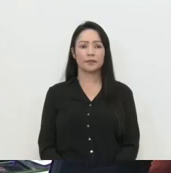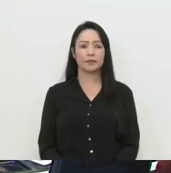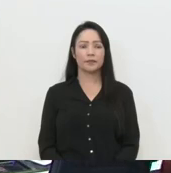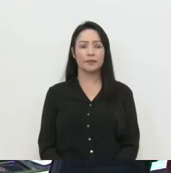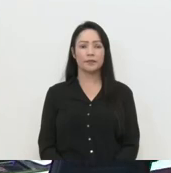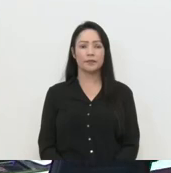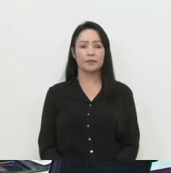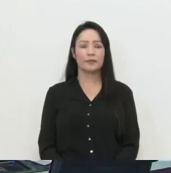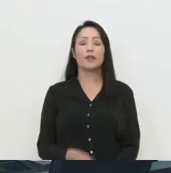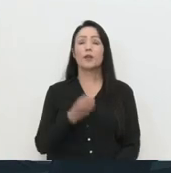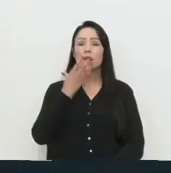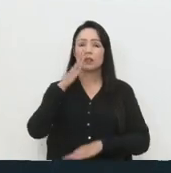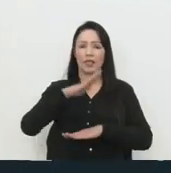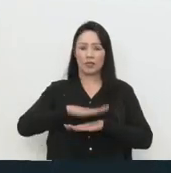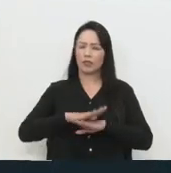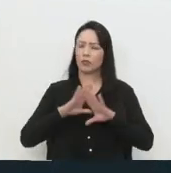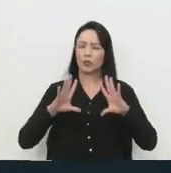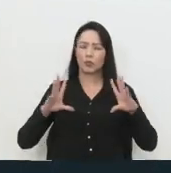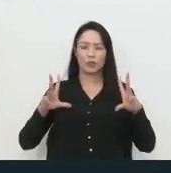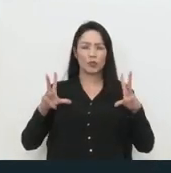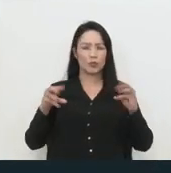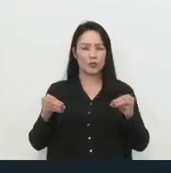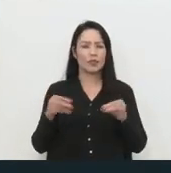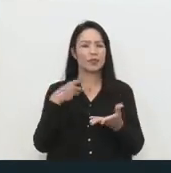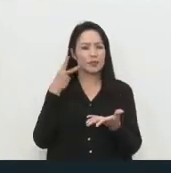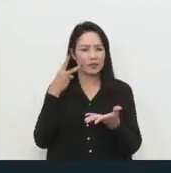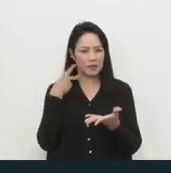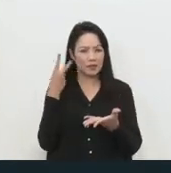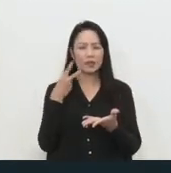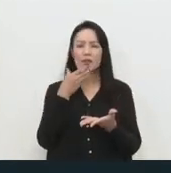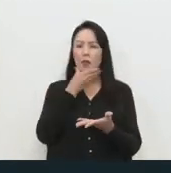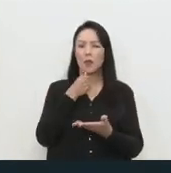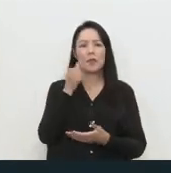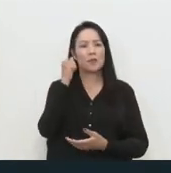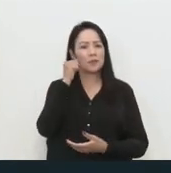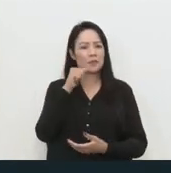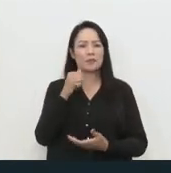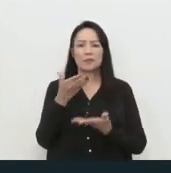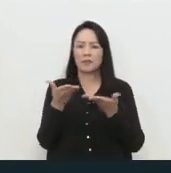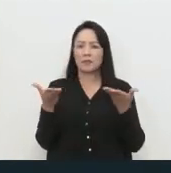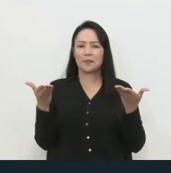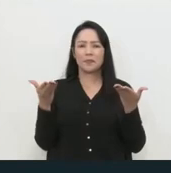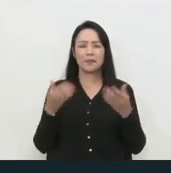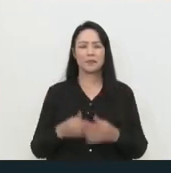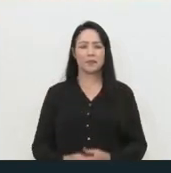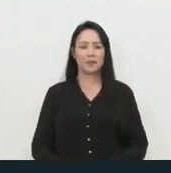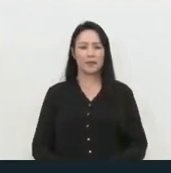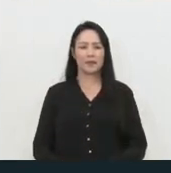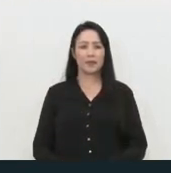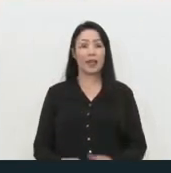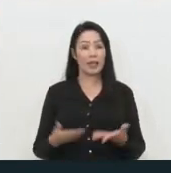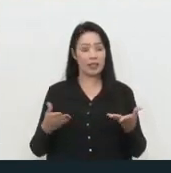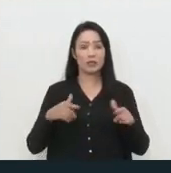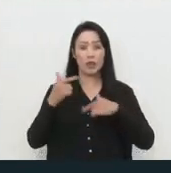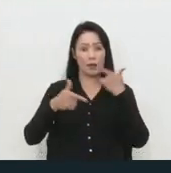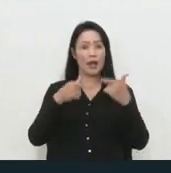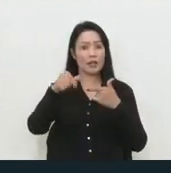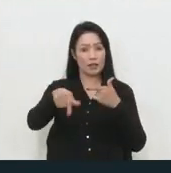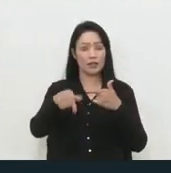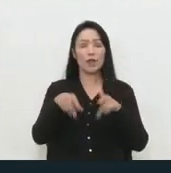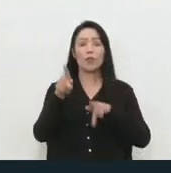Boa tarde a todos vereadores e vereadoras a toda a casa todo público que